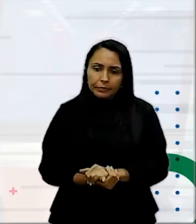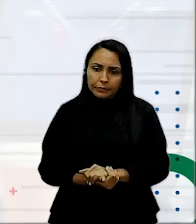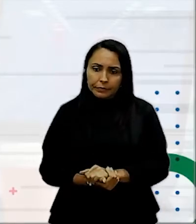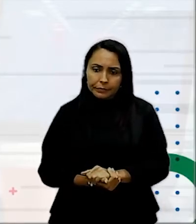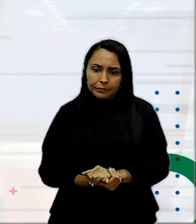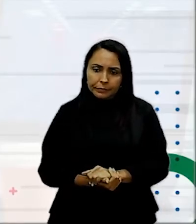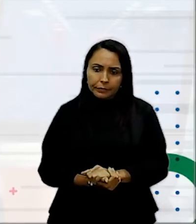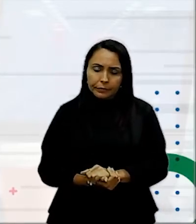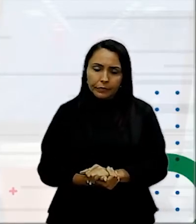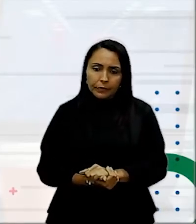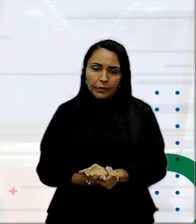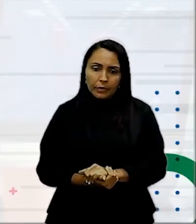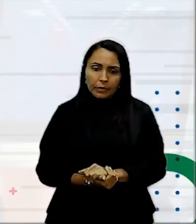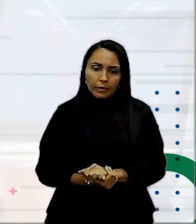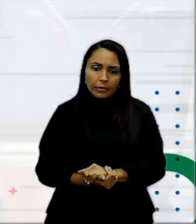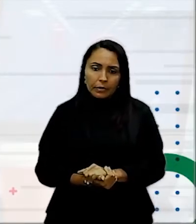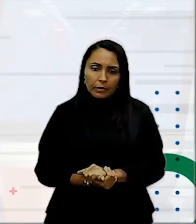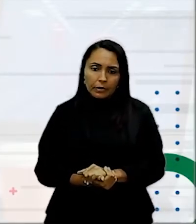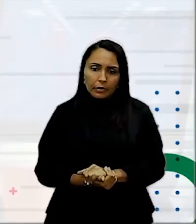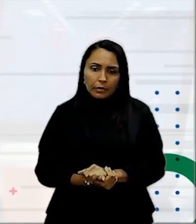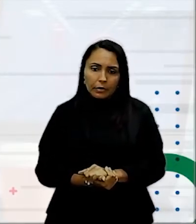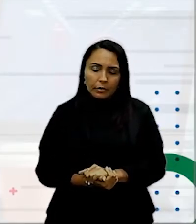depois assim.